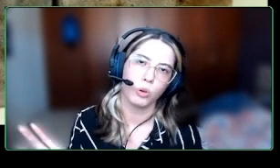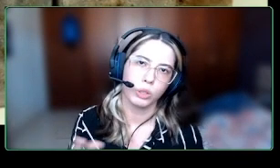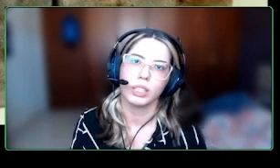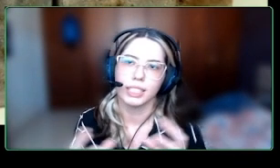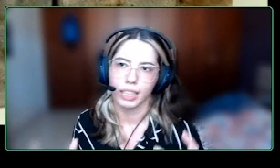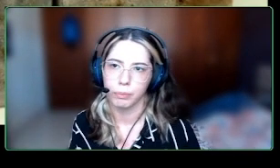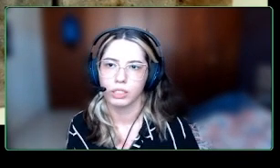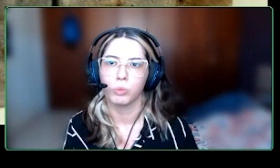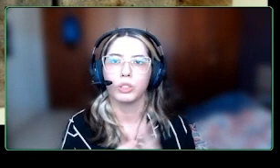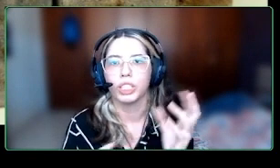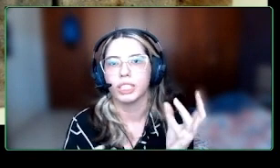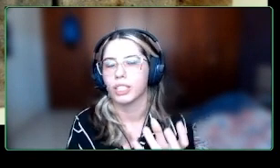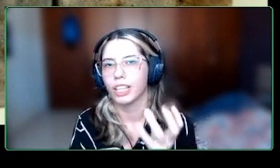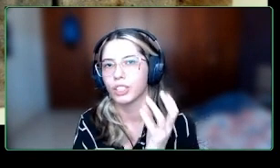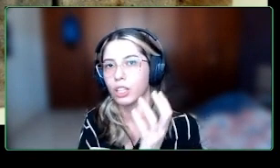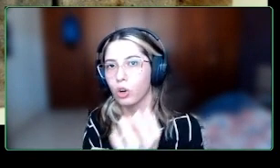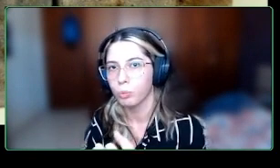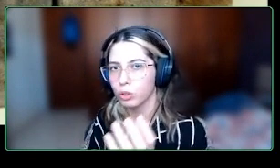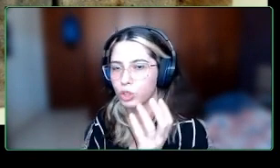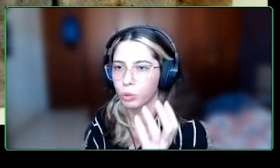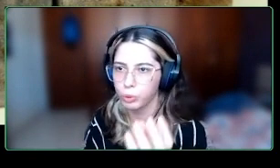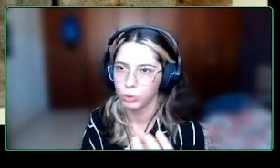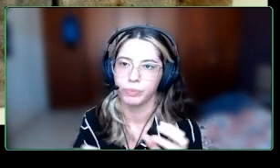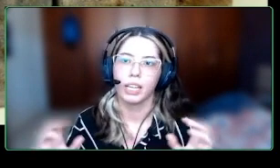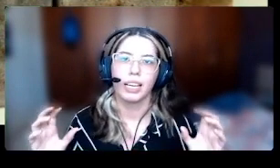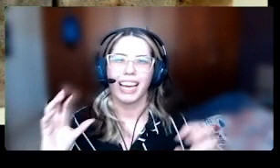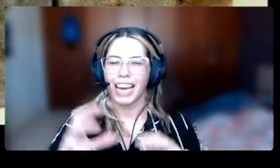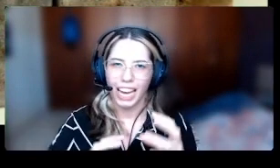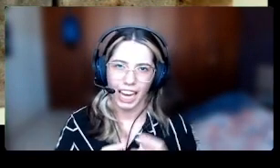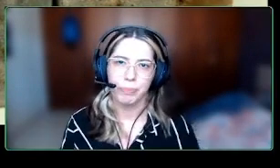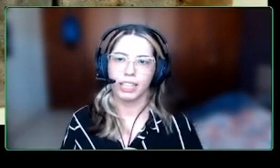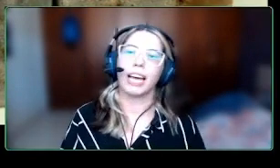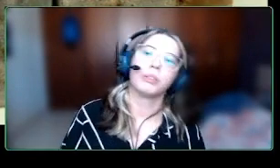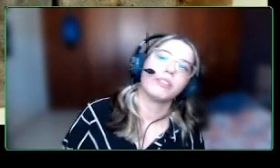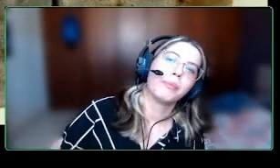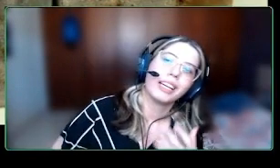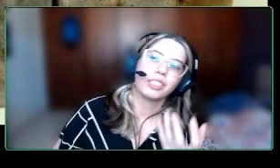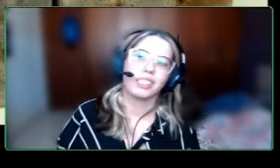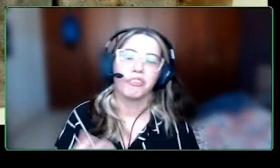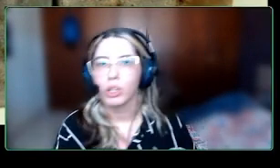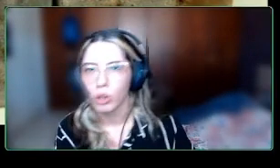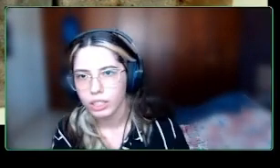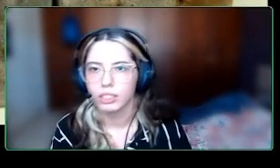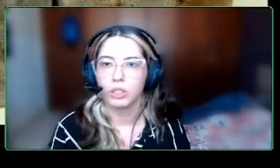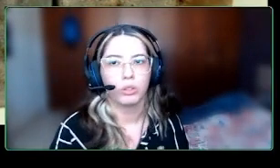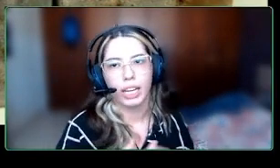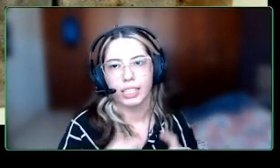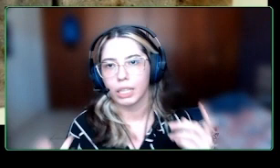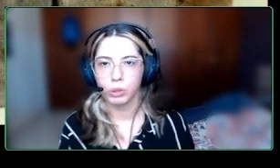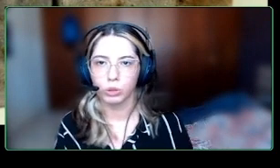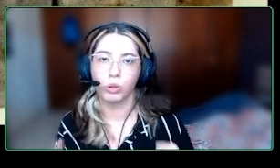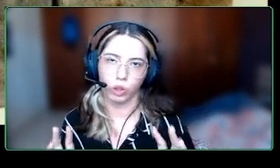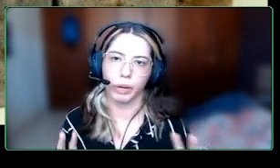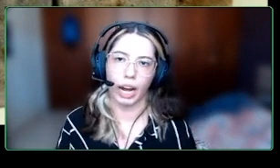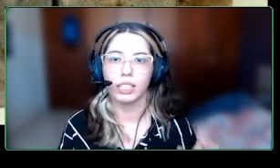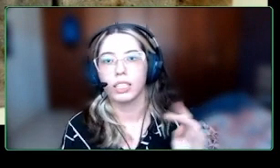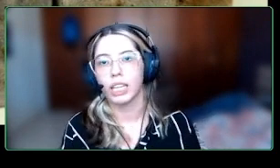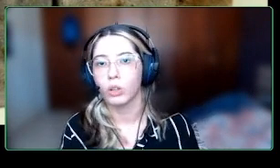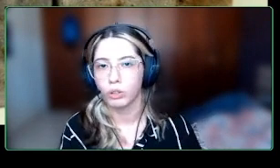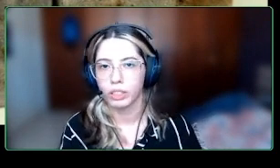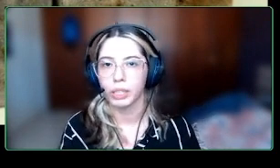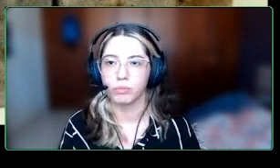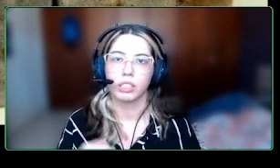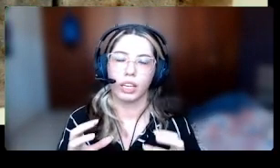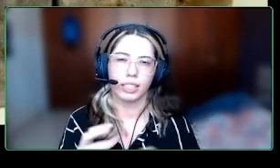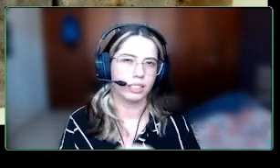Conclusão, concluindo todas as etapas, o módulo de elasticidade e o módulo de ruptura. A Paricá, ela obteve médias inferiores tanto à da Libitus, quando comparada, e a